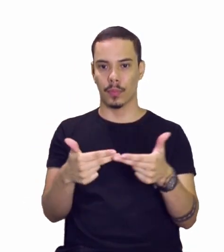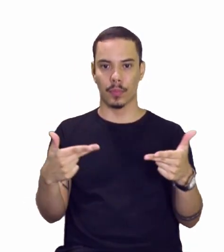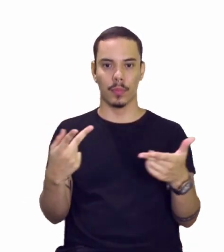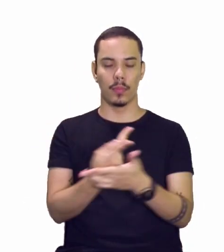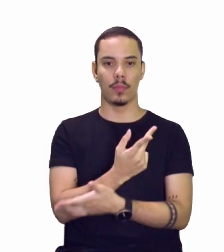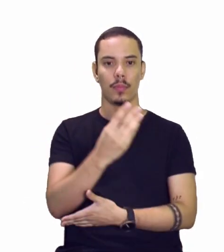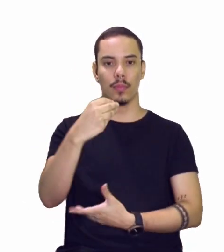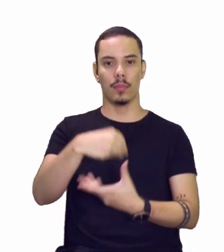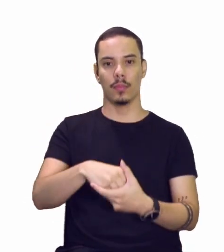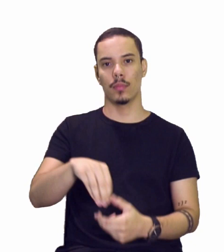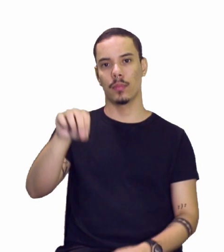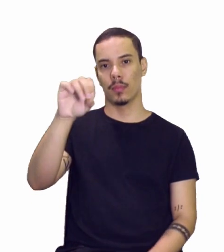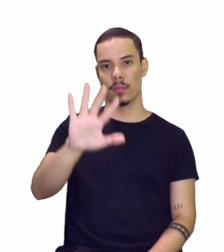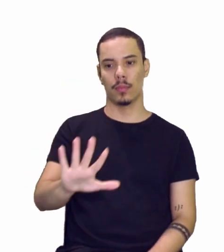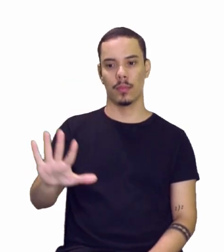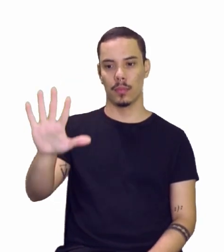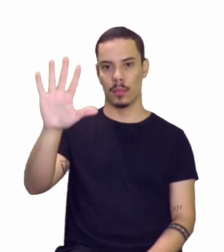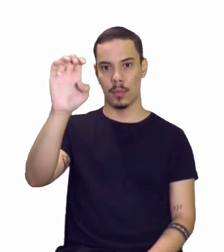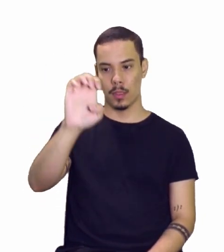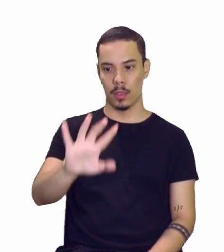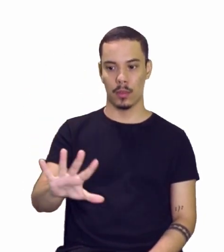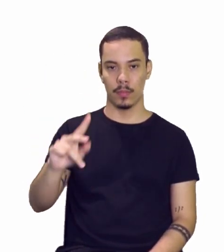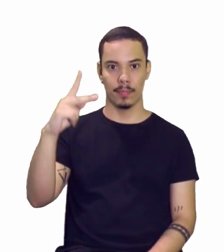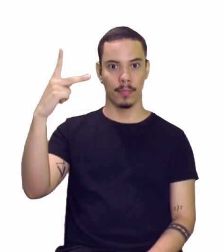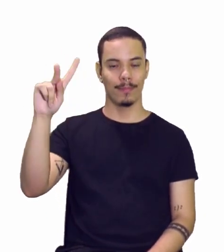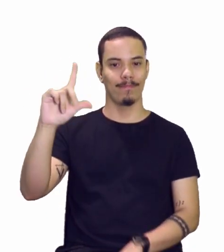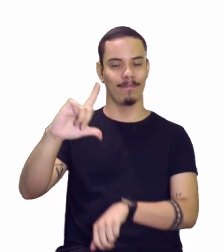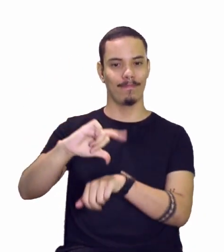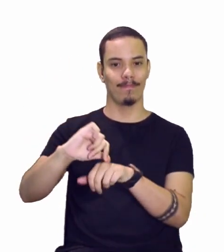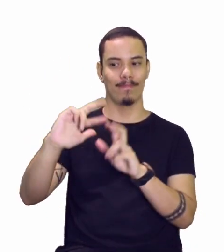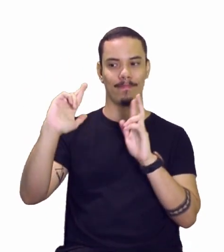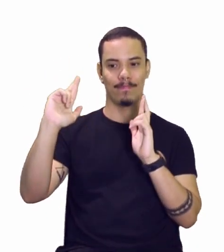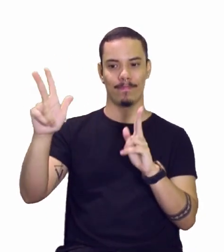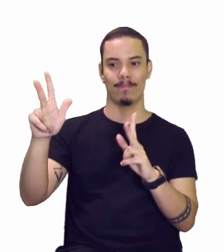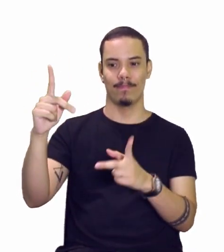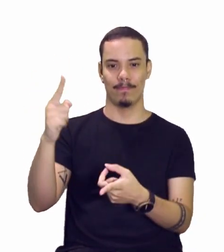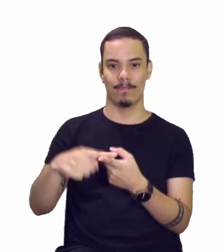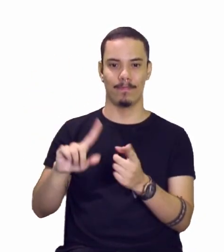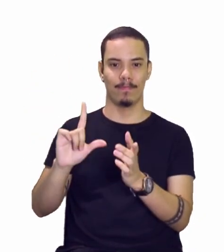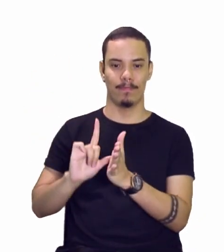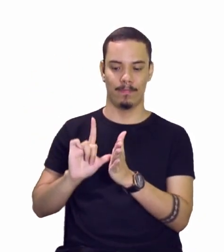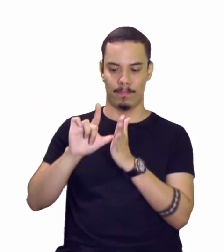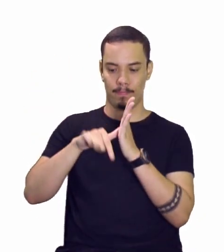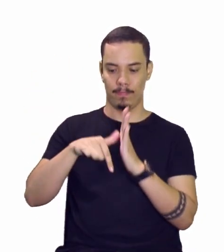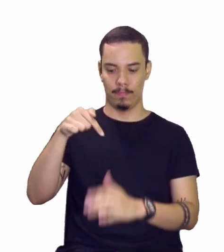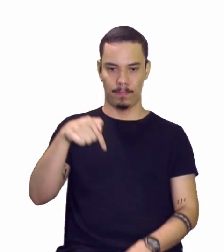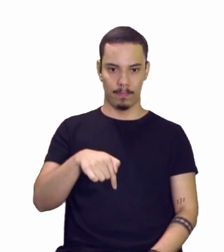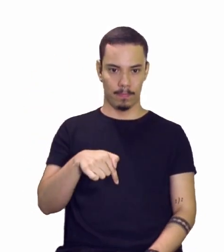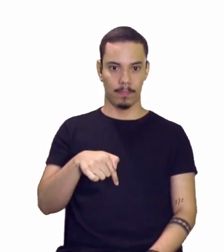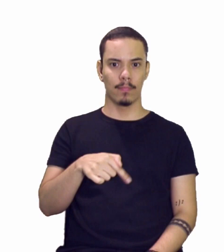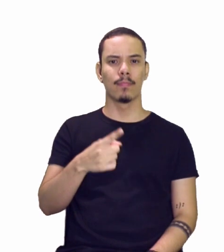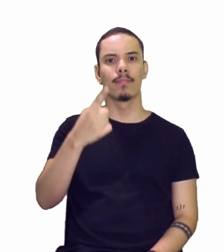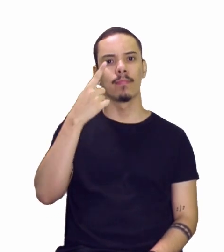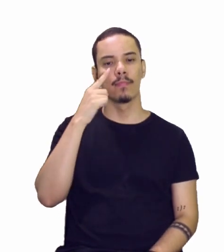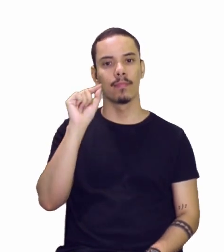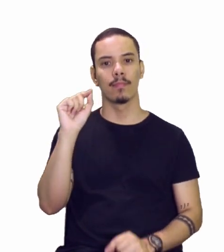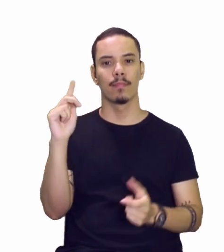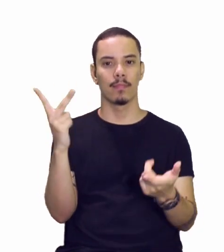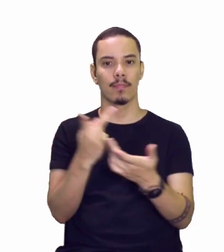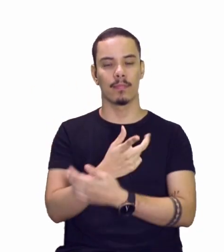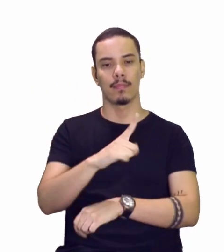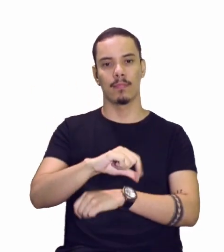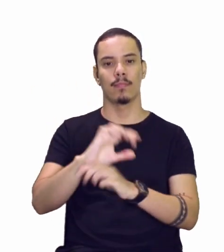na Europa não é o nosso horário daqui, porque está atrasado. Você já viu que hora vai ocorrer a Copa do